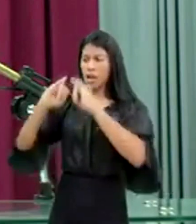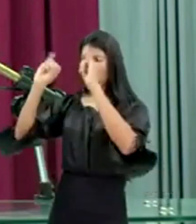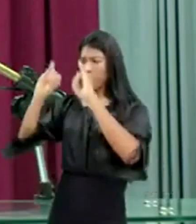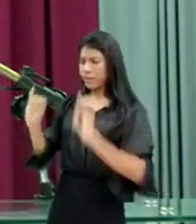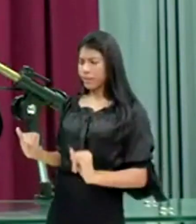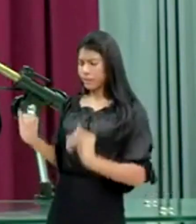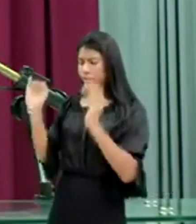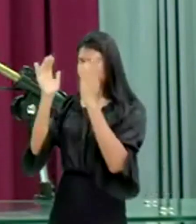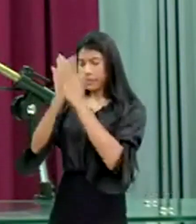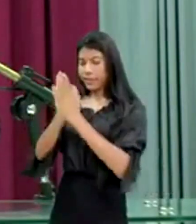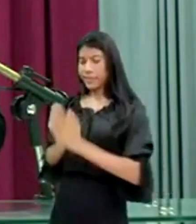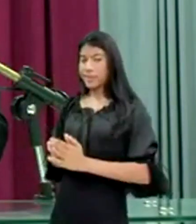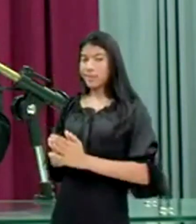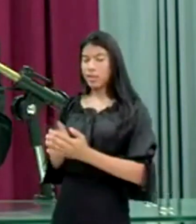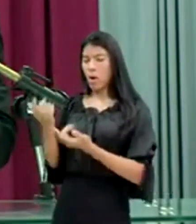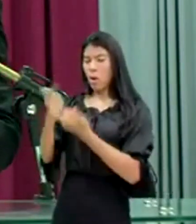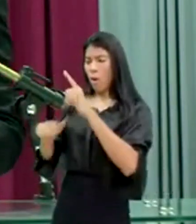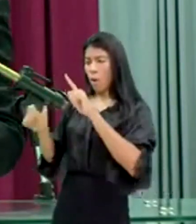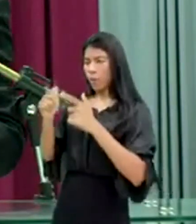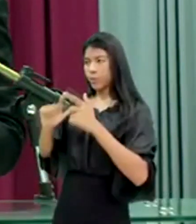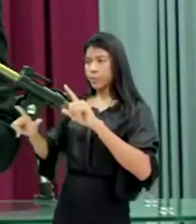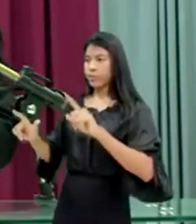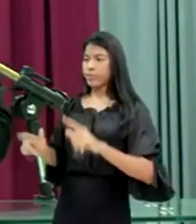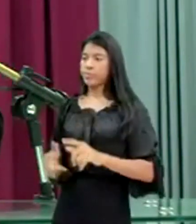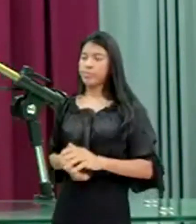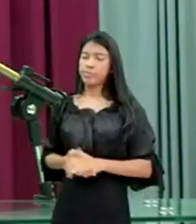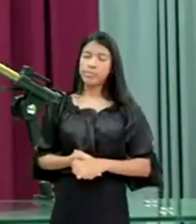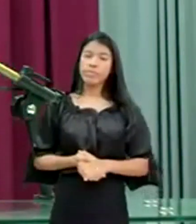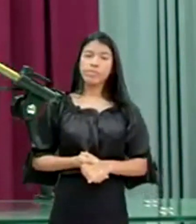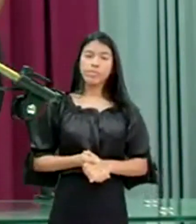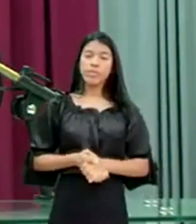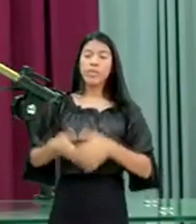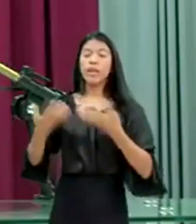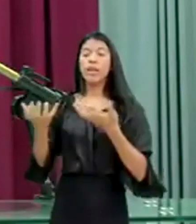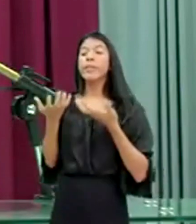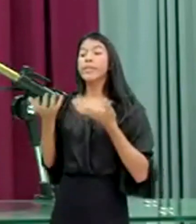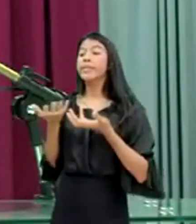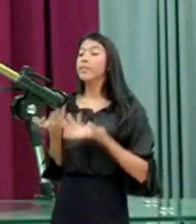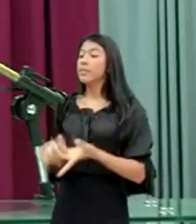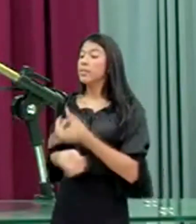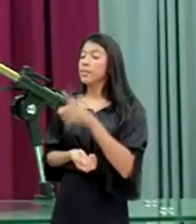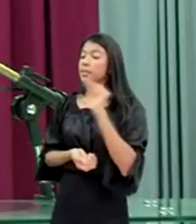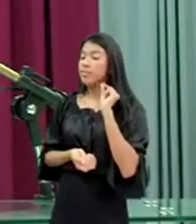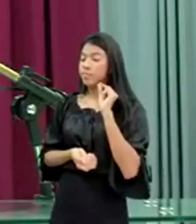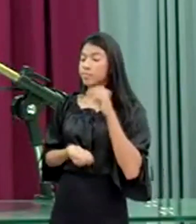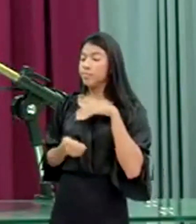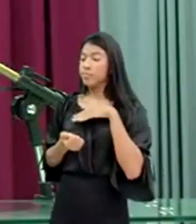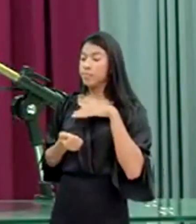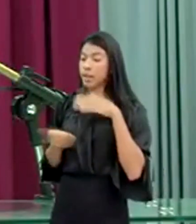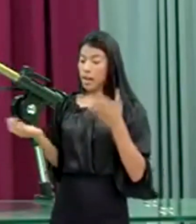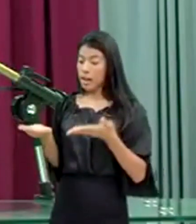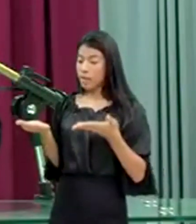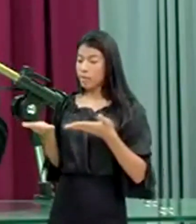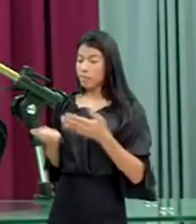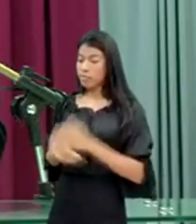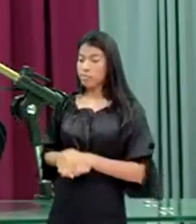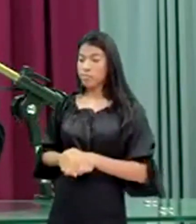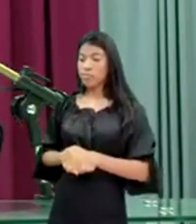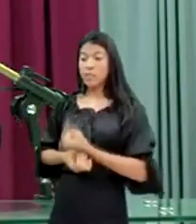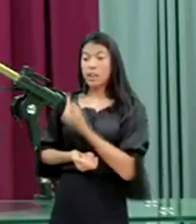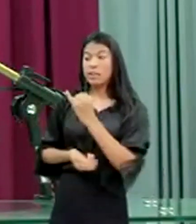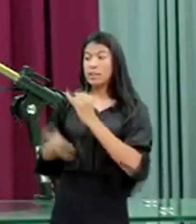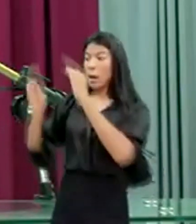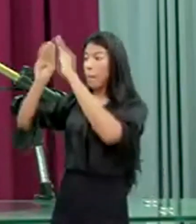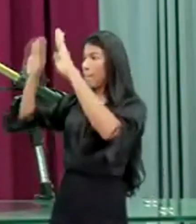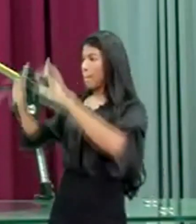outros deuses, que na verdade não é Deus verdadeiro, e eu quero logo decidir isso aqui. Se Baal é